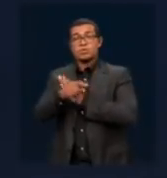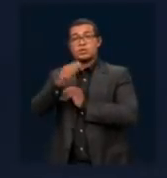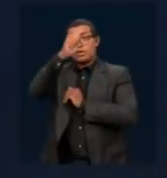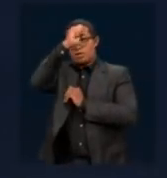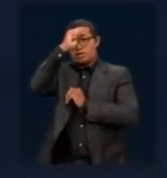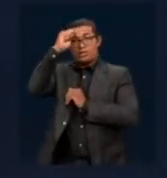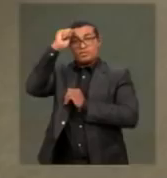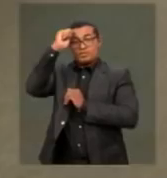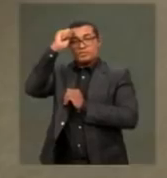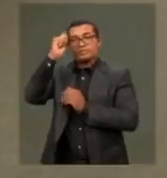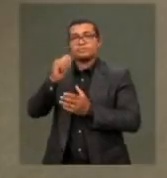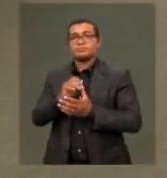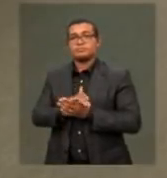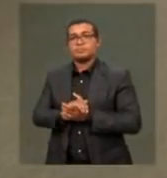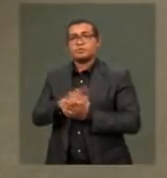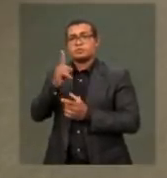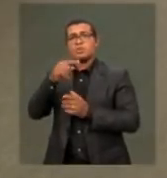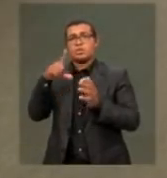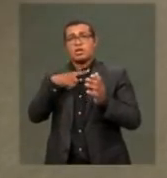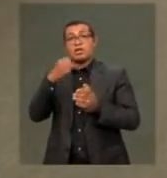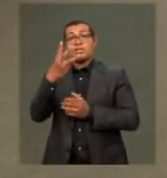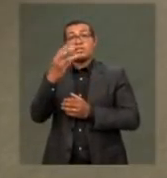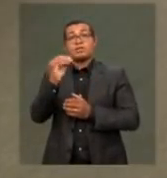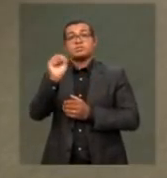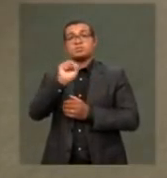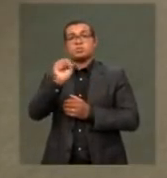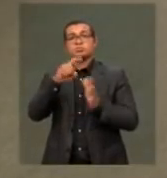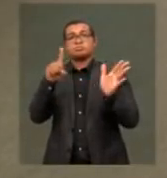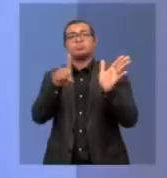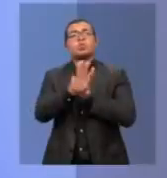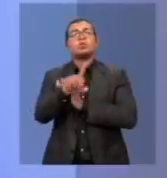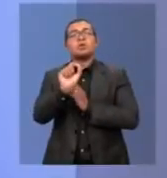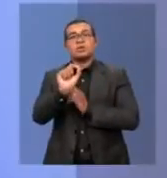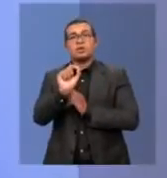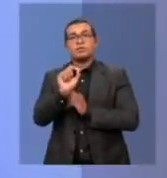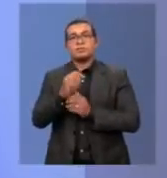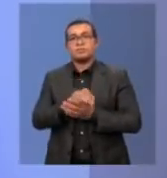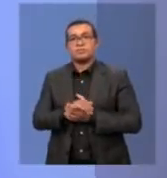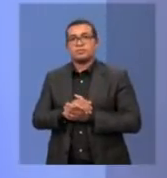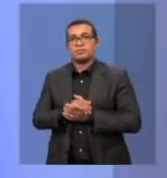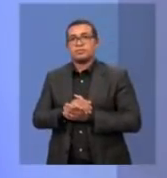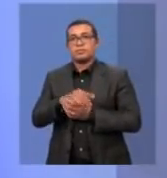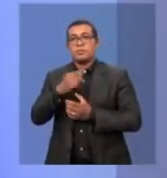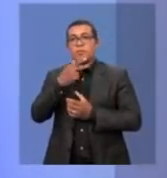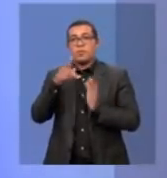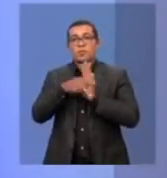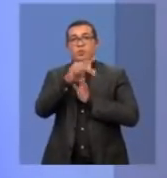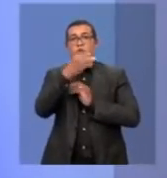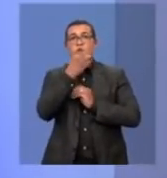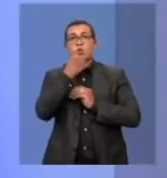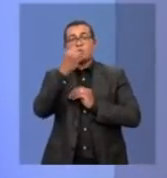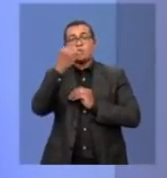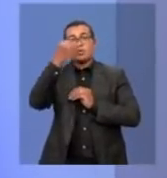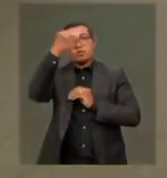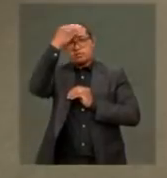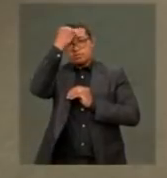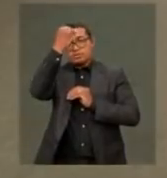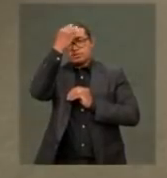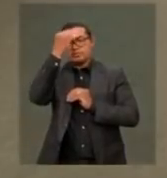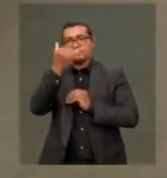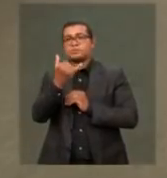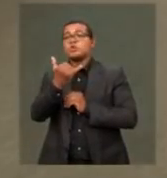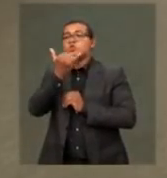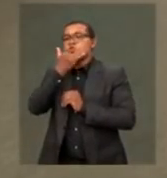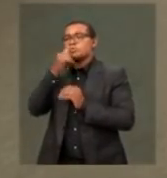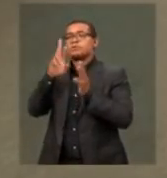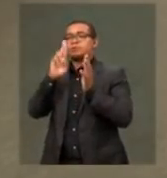moreira do pessoal por favor o candidato senhor tem 30 segundos para quem que vai pro casa grande o o o casa grande já respondi é um